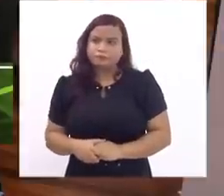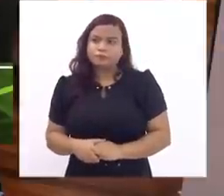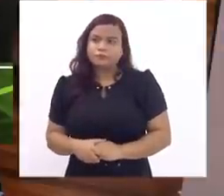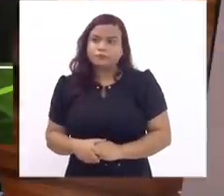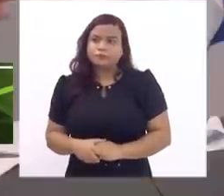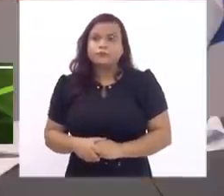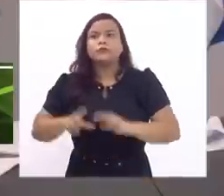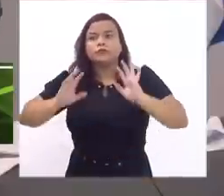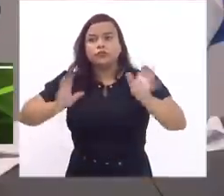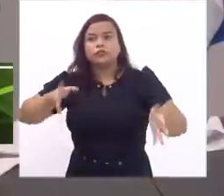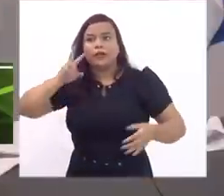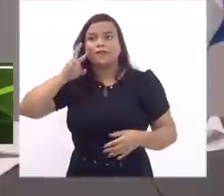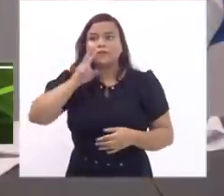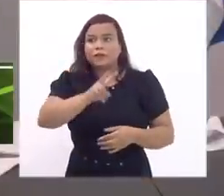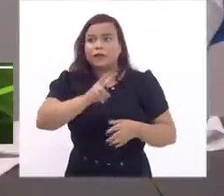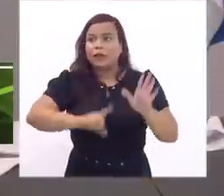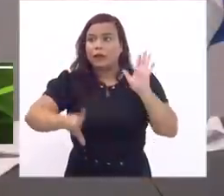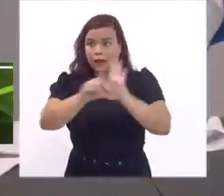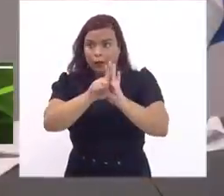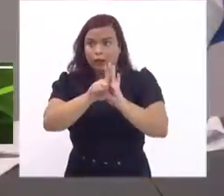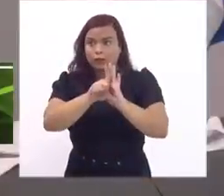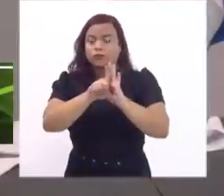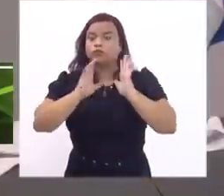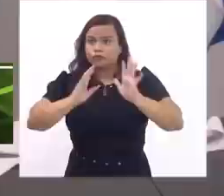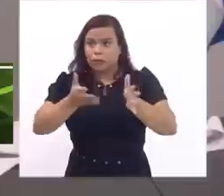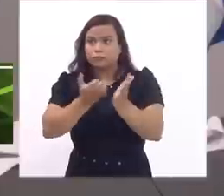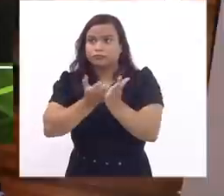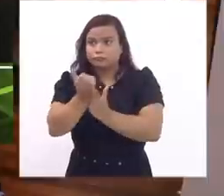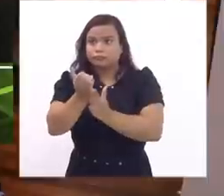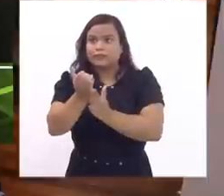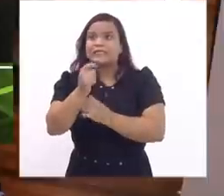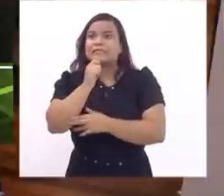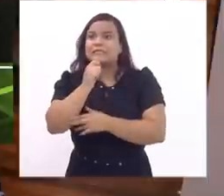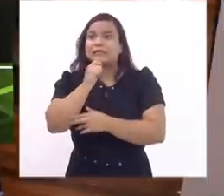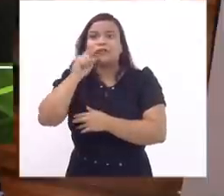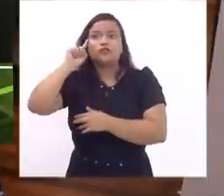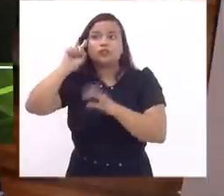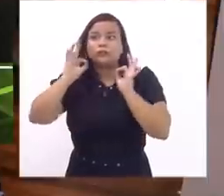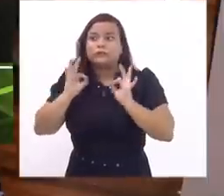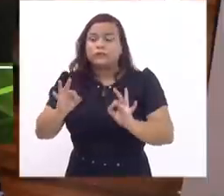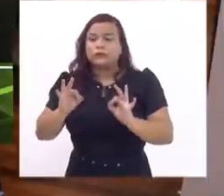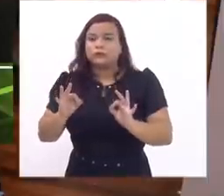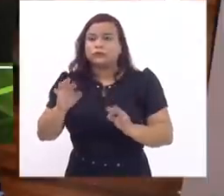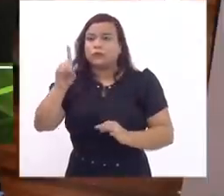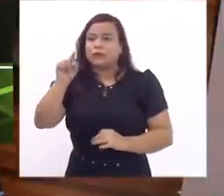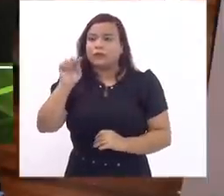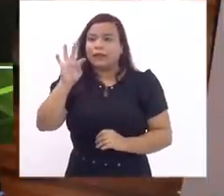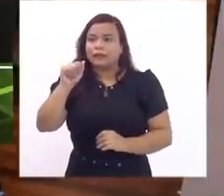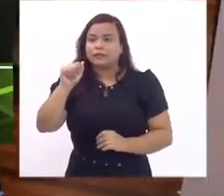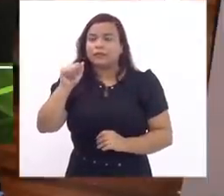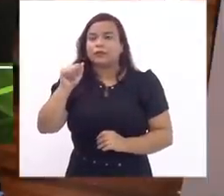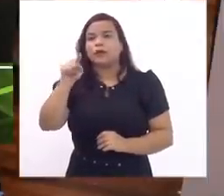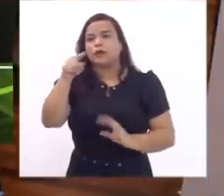Eu já vi sancionar a lei sem data para entrar em vigor, você já viu isso? Sem data vale o Código Civil.